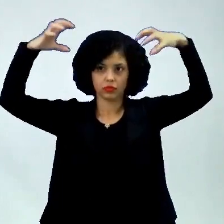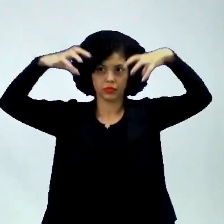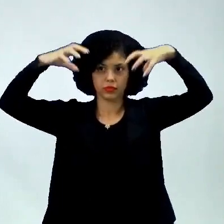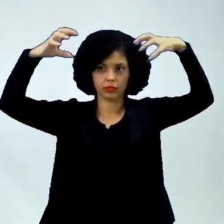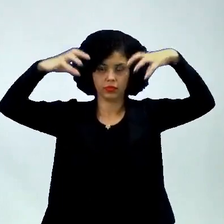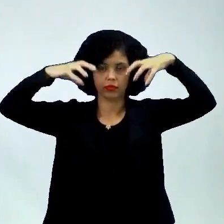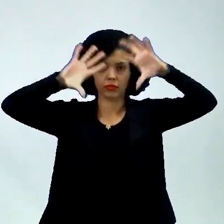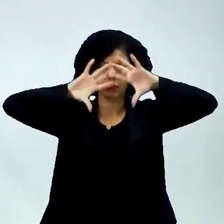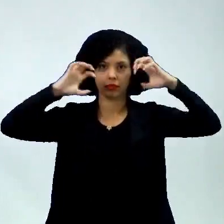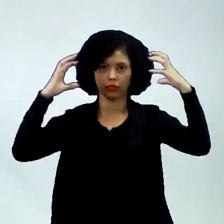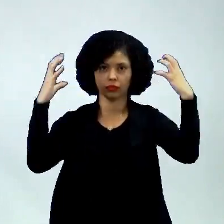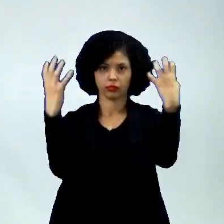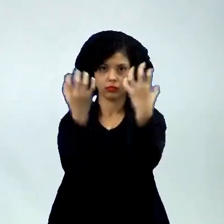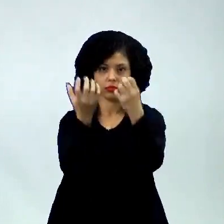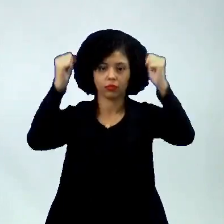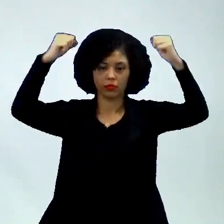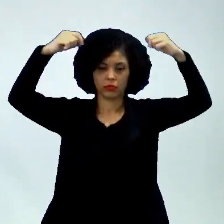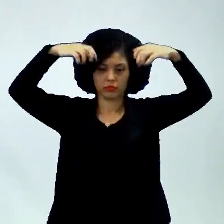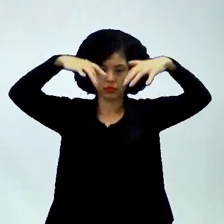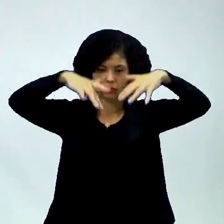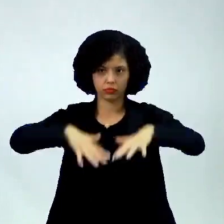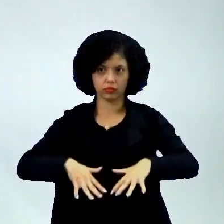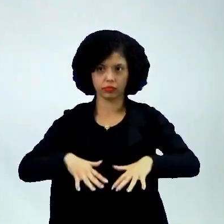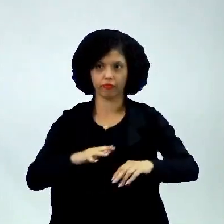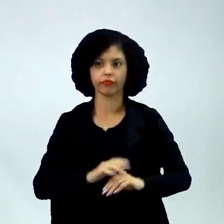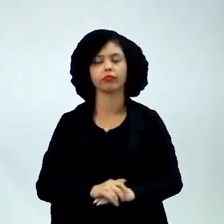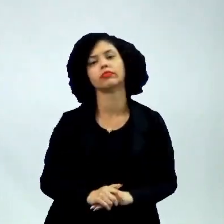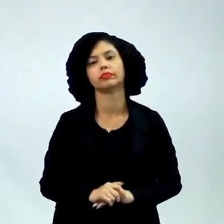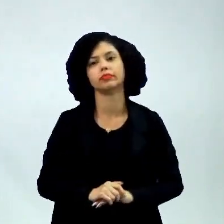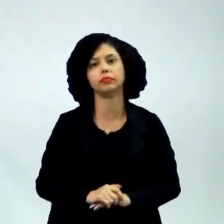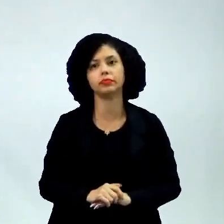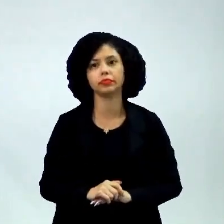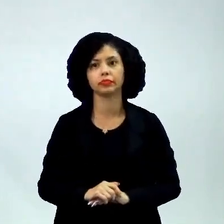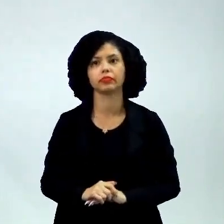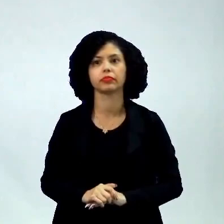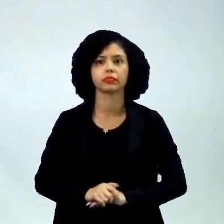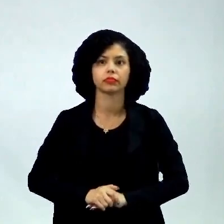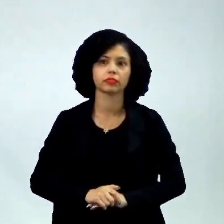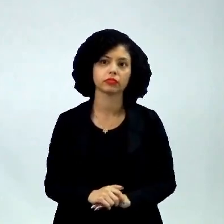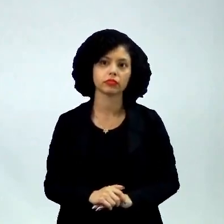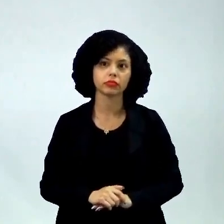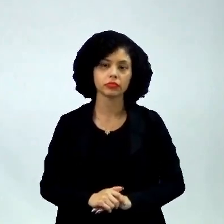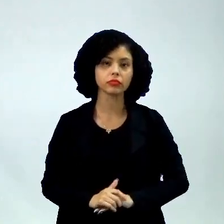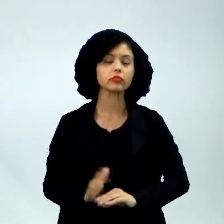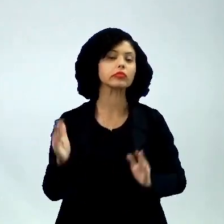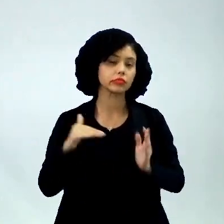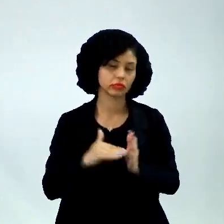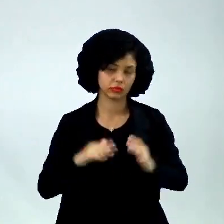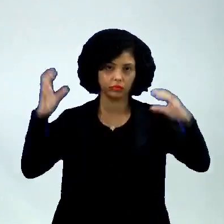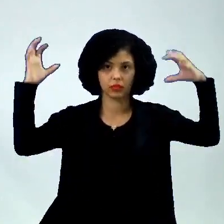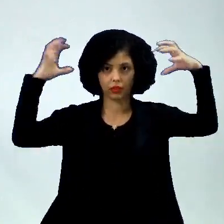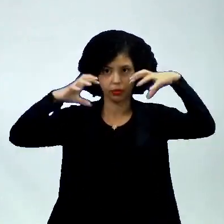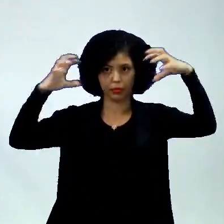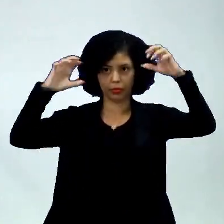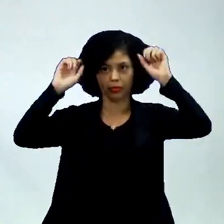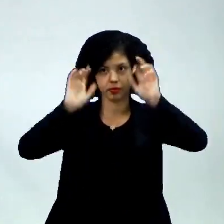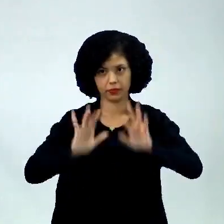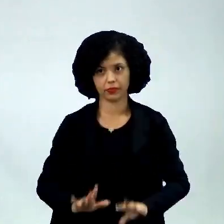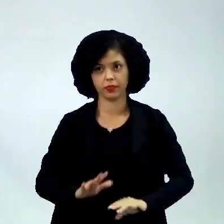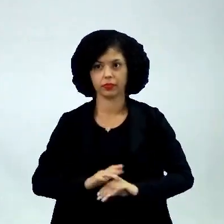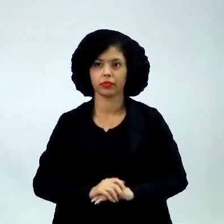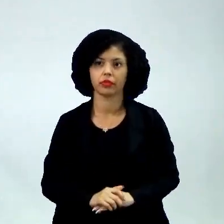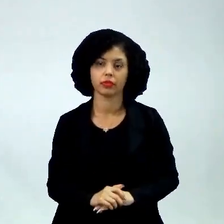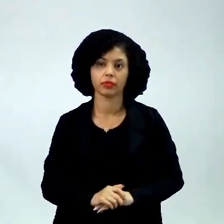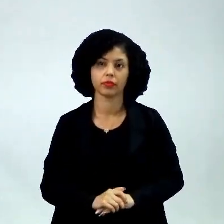se concentra nas nuvens, ocorre a precipitação. A nuvem vai carregar, e aí vai acontecer o quê?